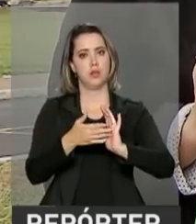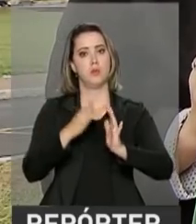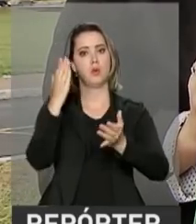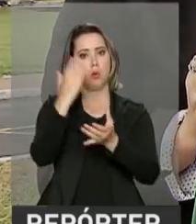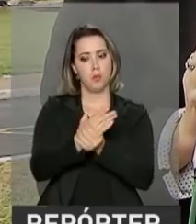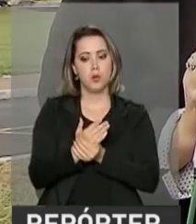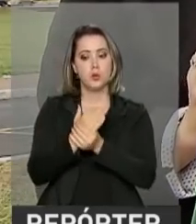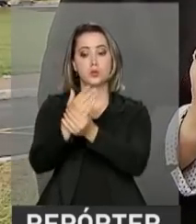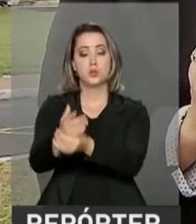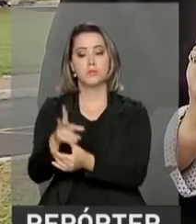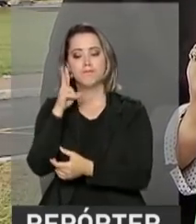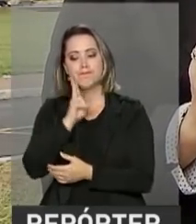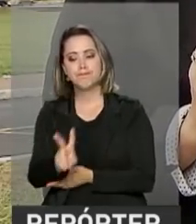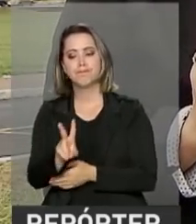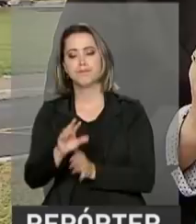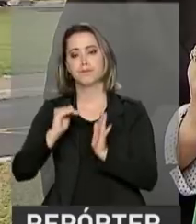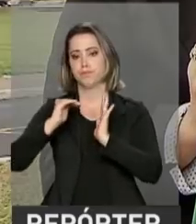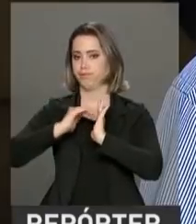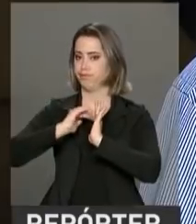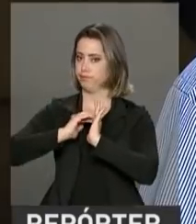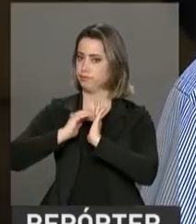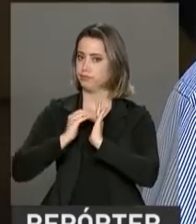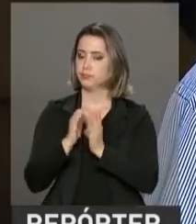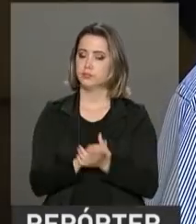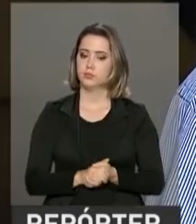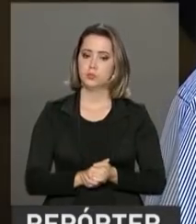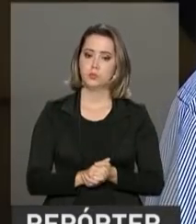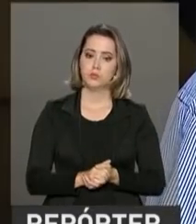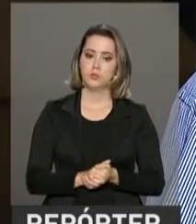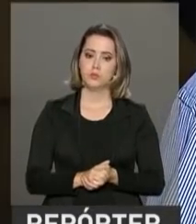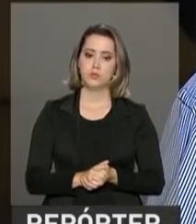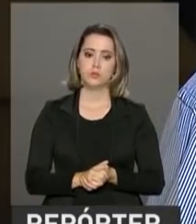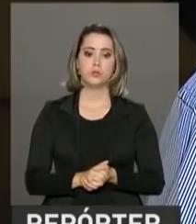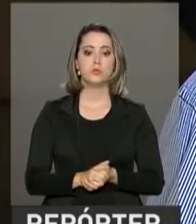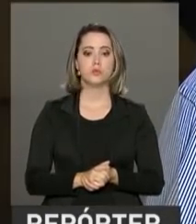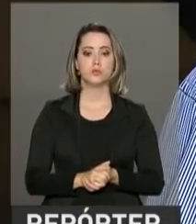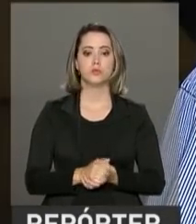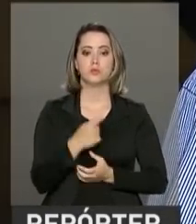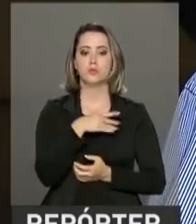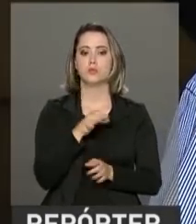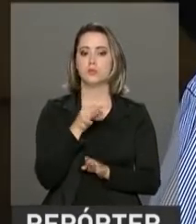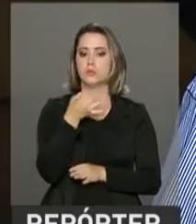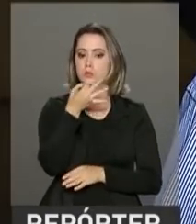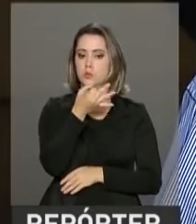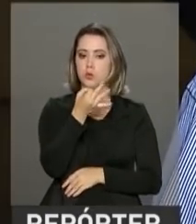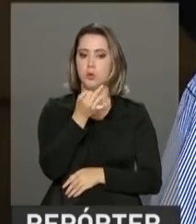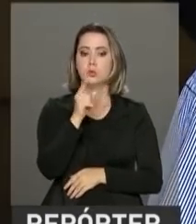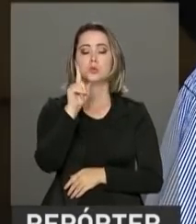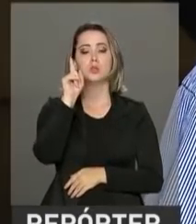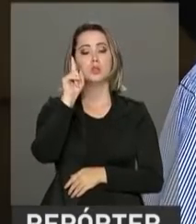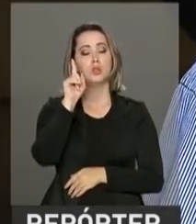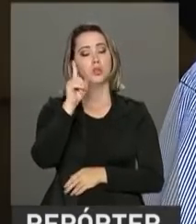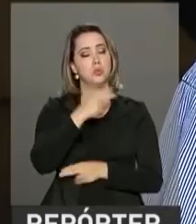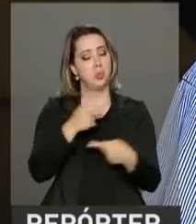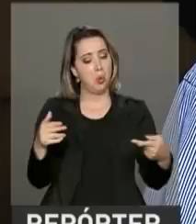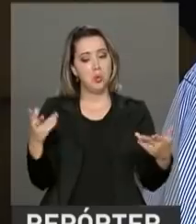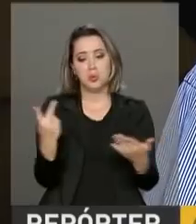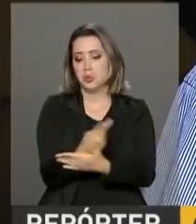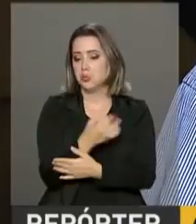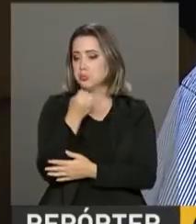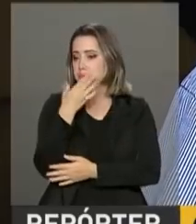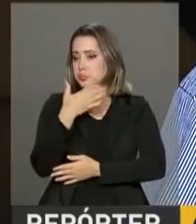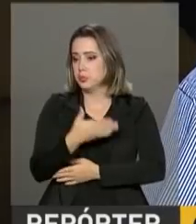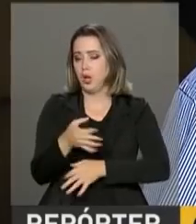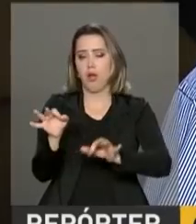segue para análise do Senado Federal. Acho que as coisas estão indo muito bem. A reforma tem como base o fim